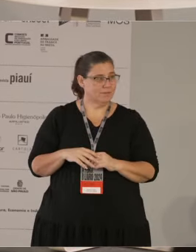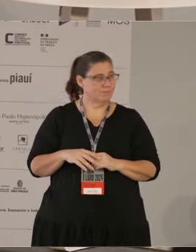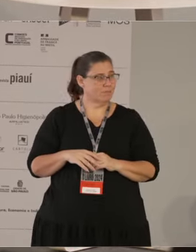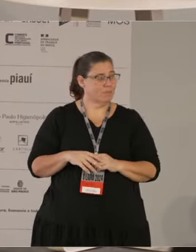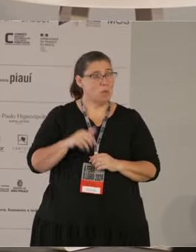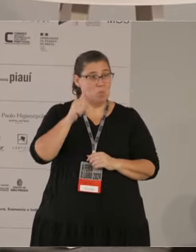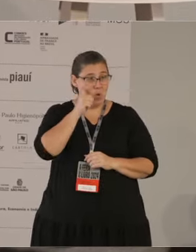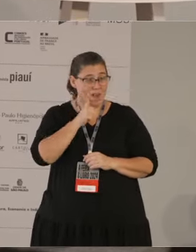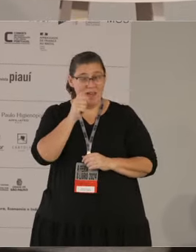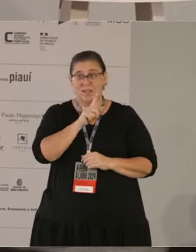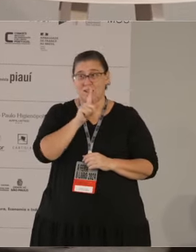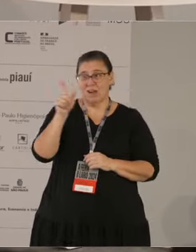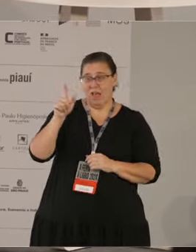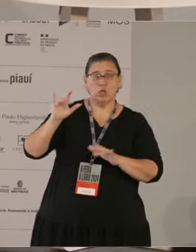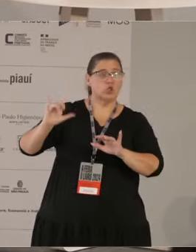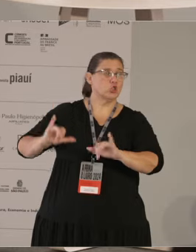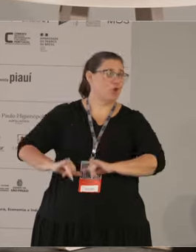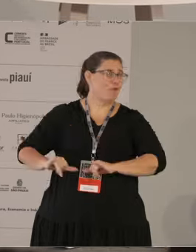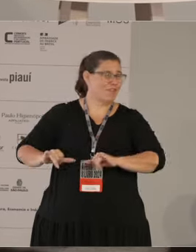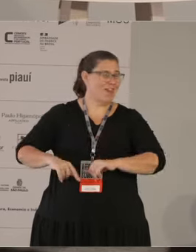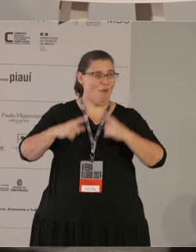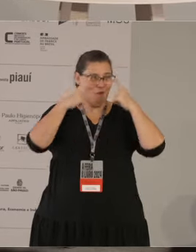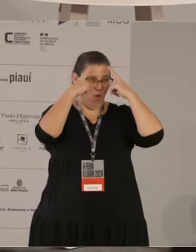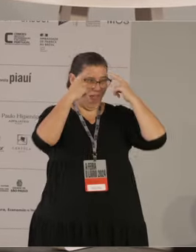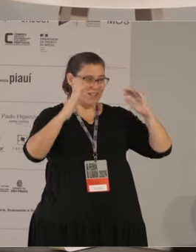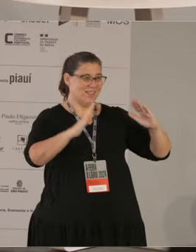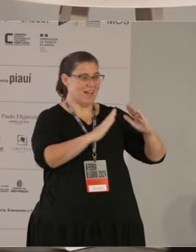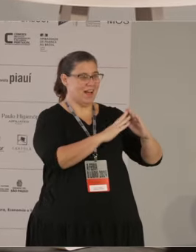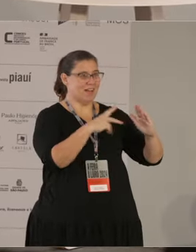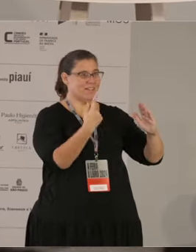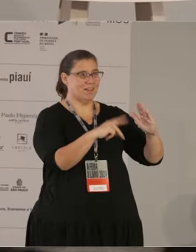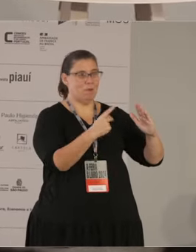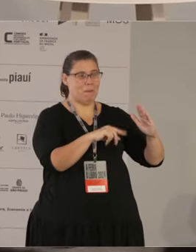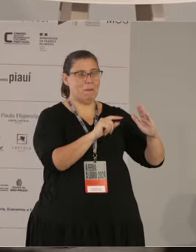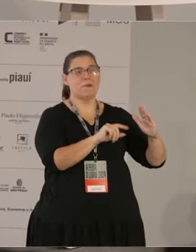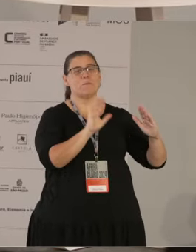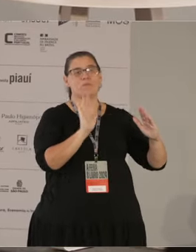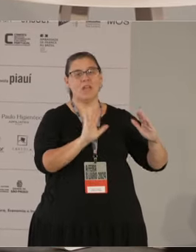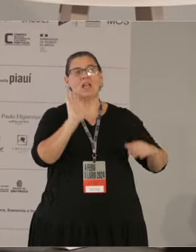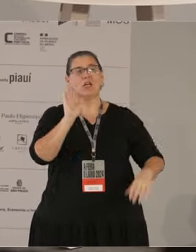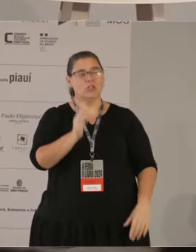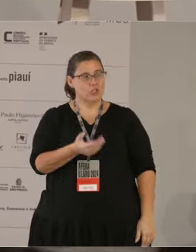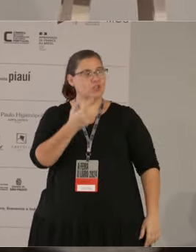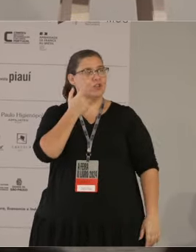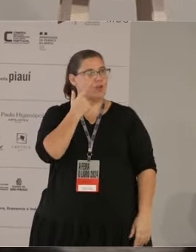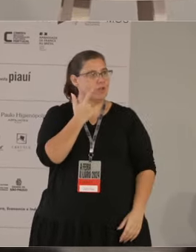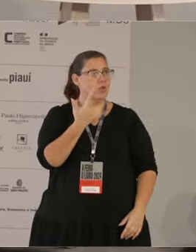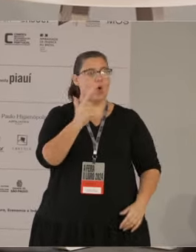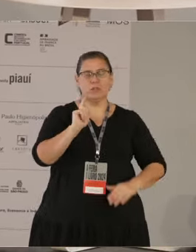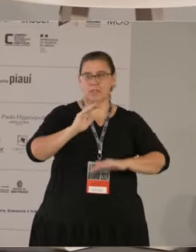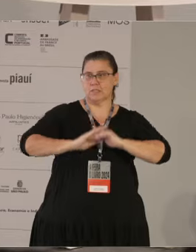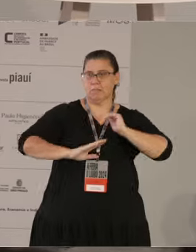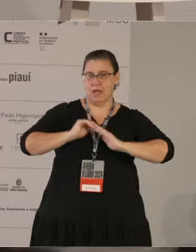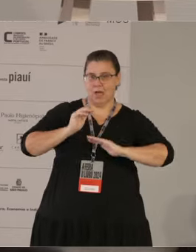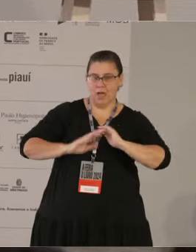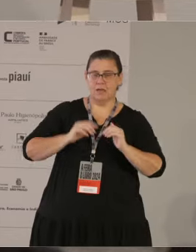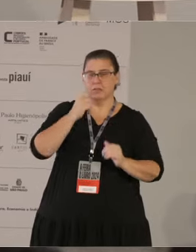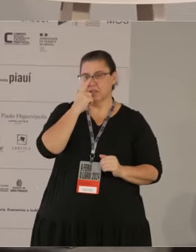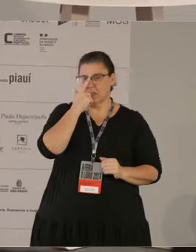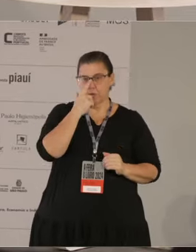lá sofriam violência doméstica, né? A Niede já tinha feito outras ações, assim, tinha